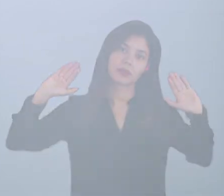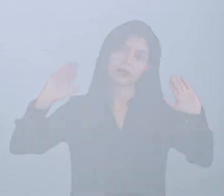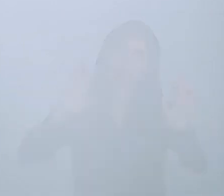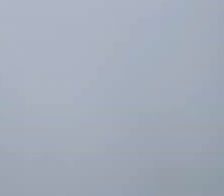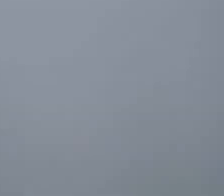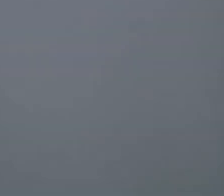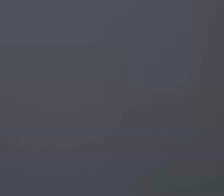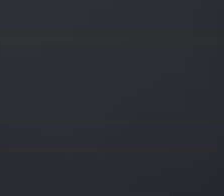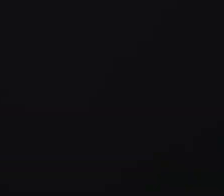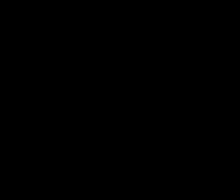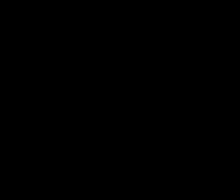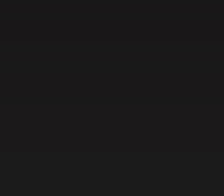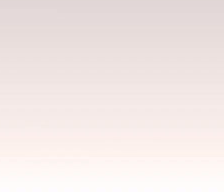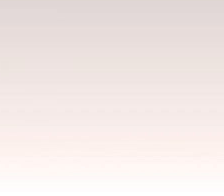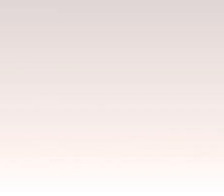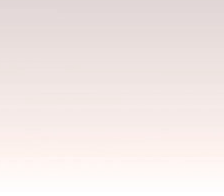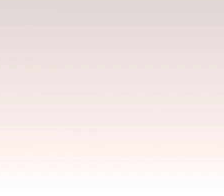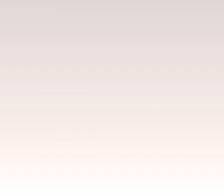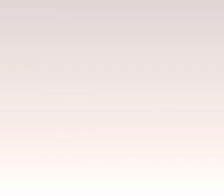próxima